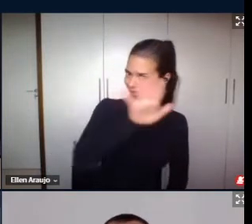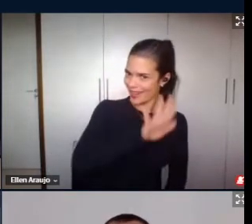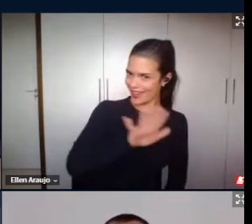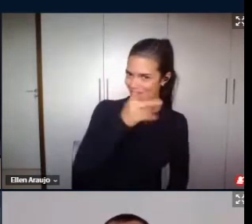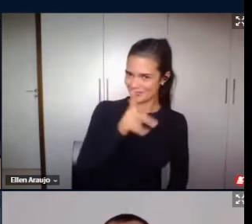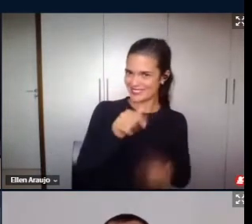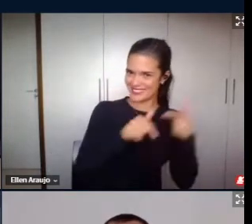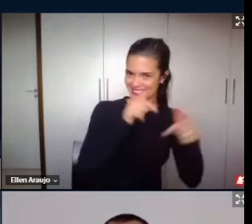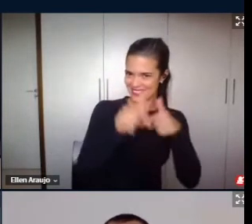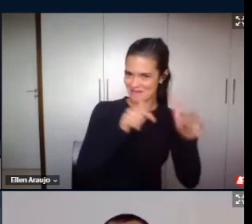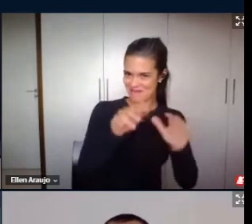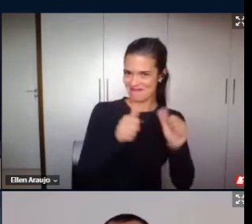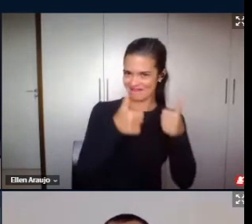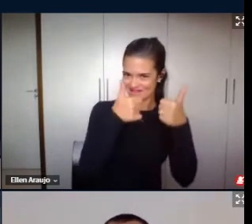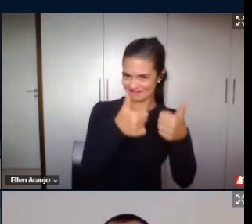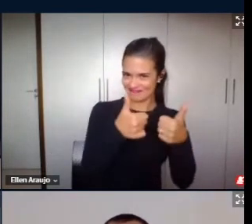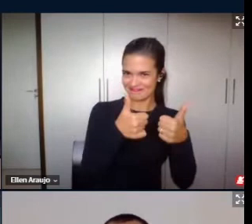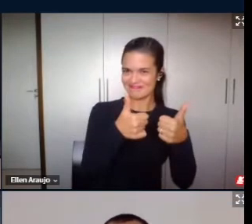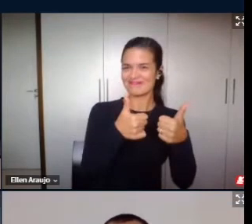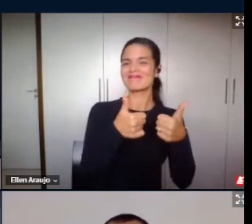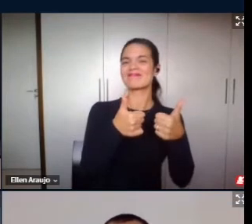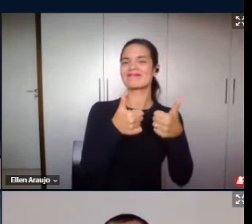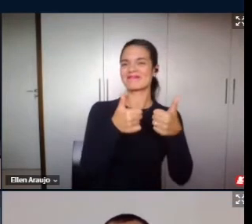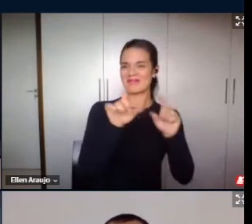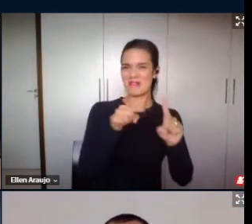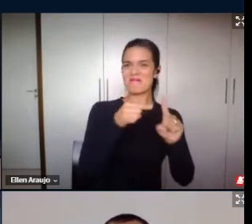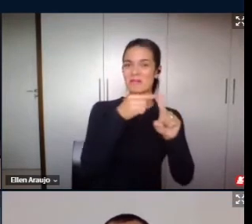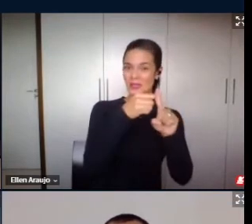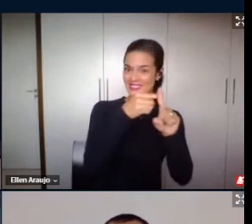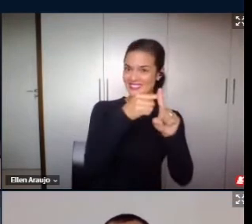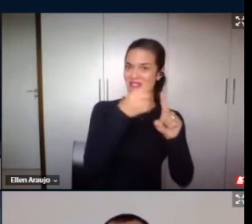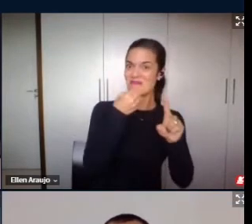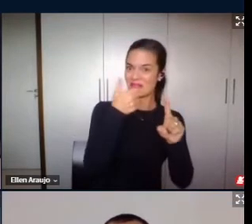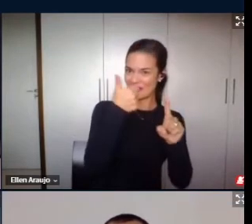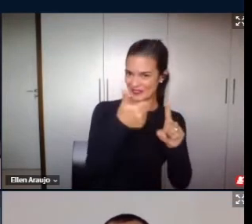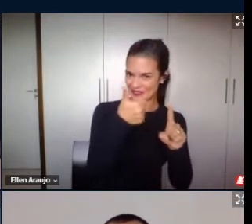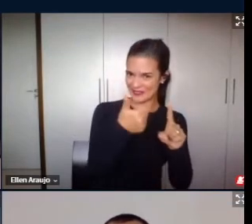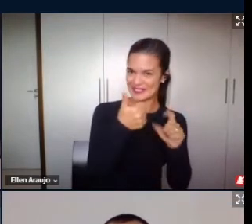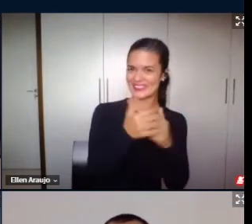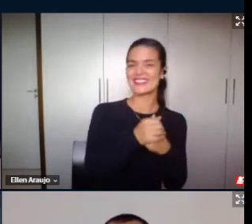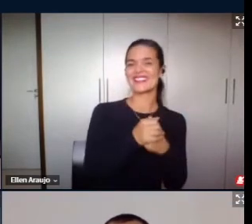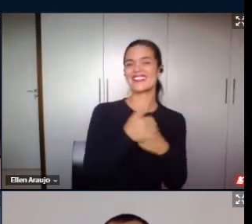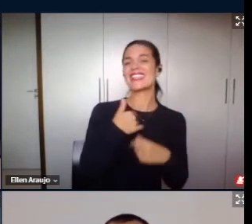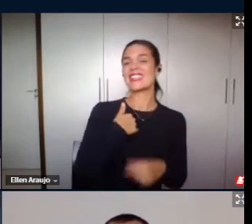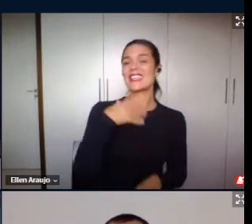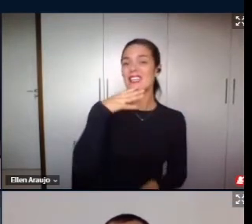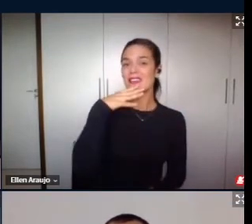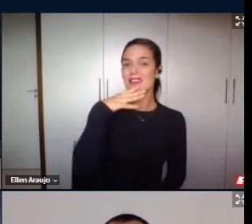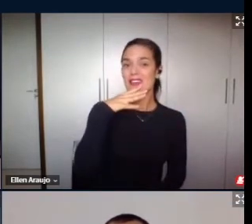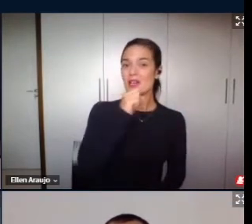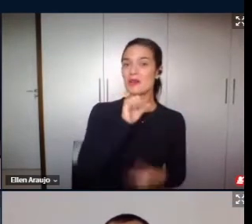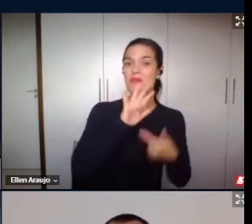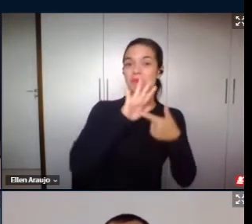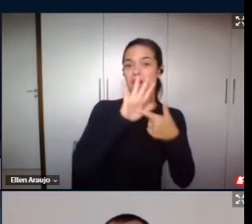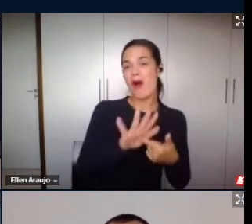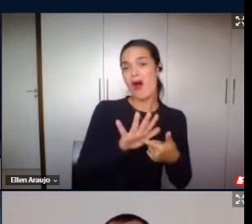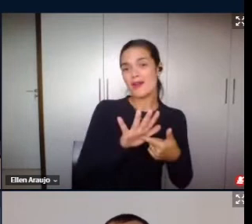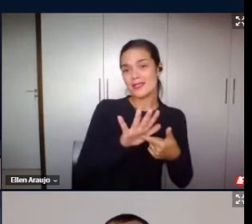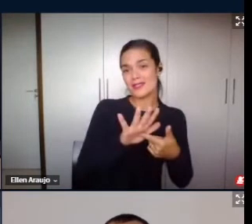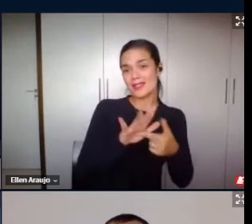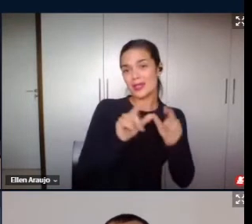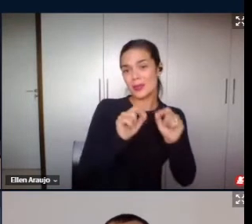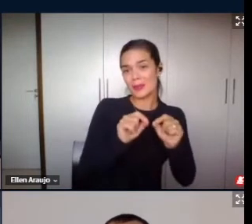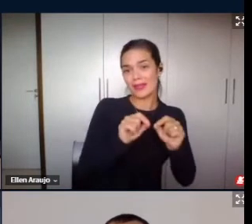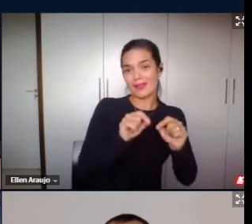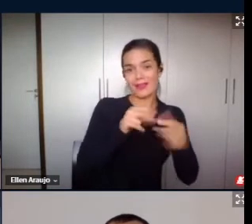trabalho, que são bastante positivas e que eu acho que refletem o encantamento que eu